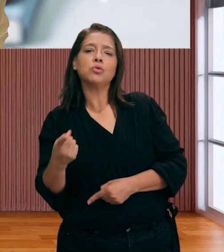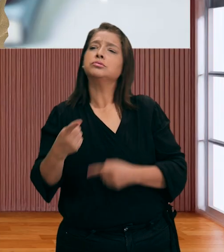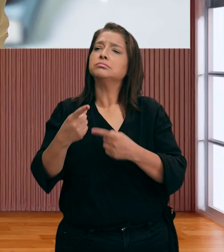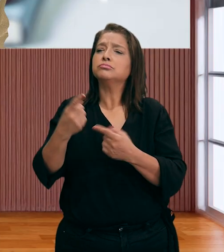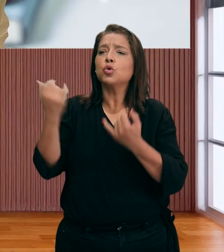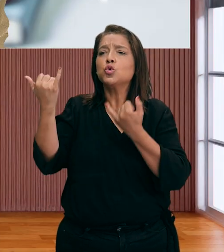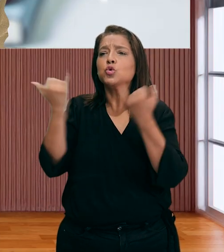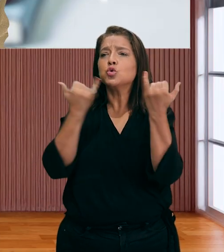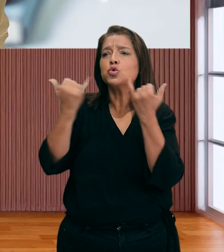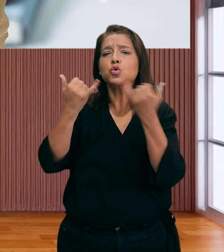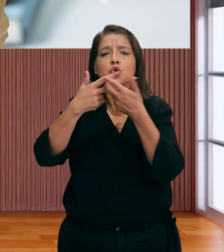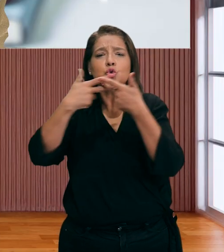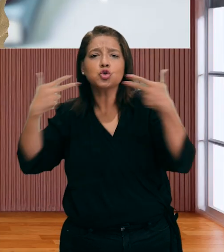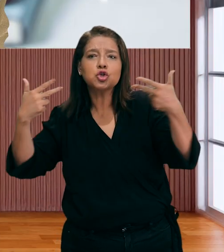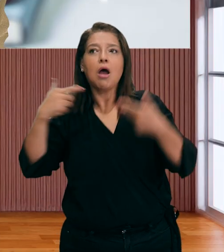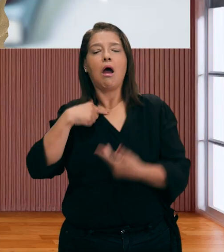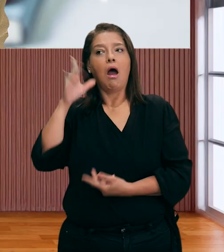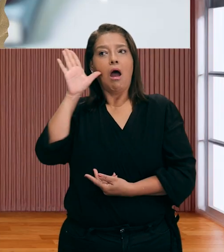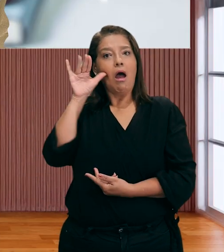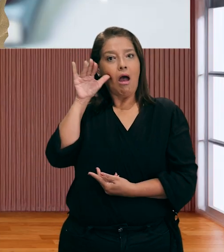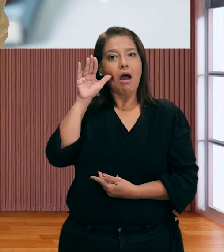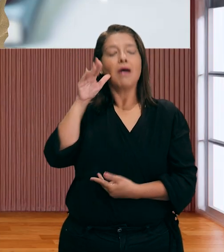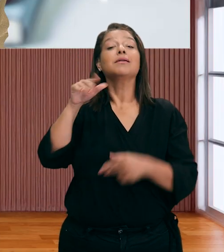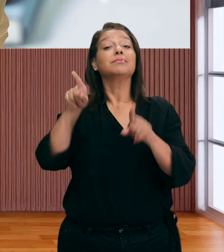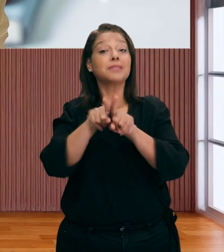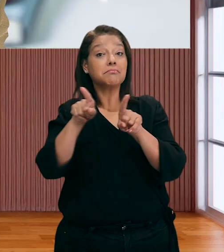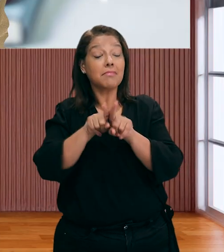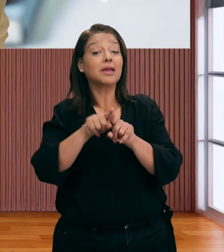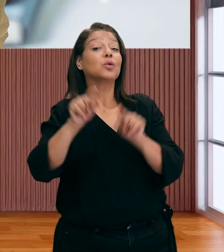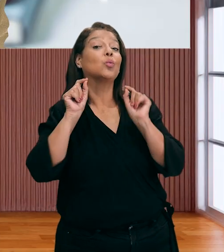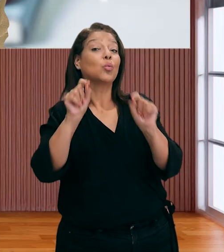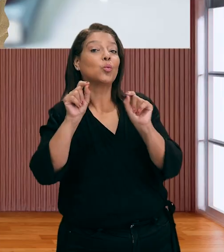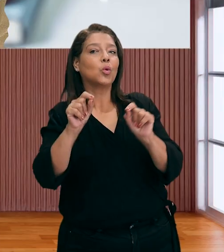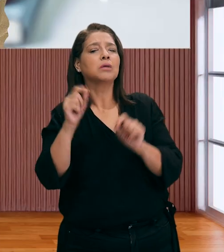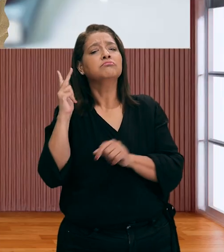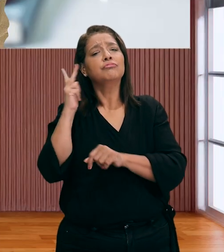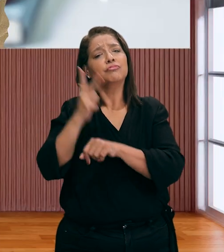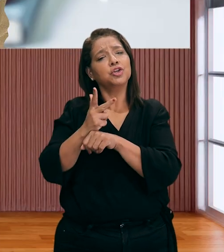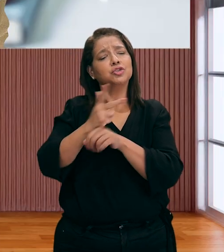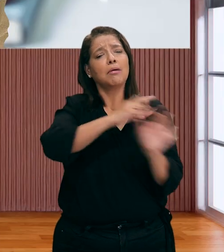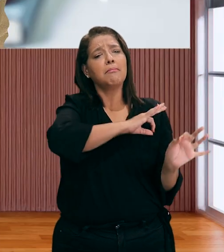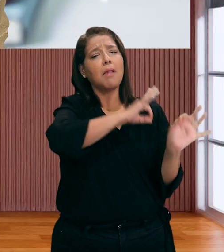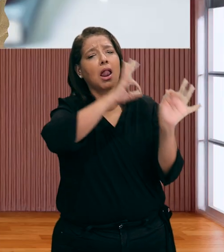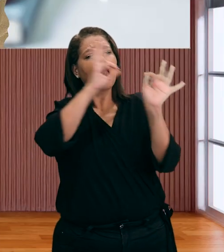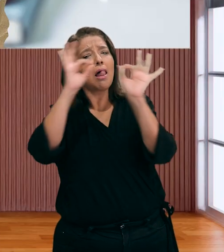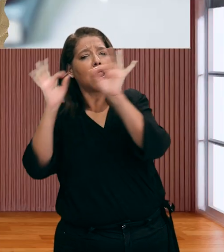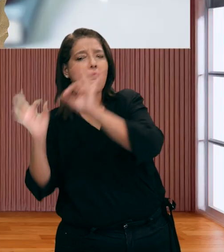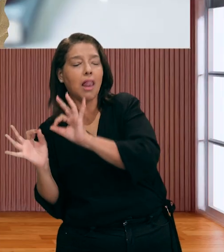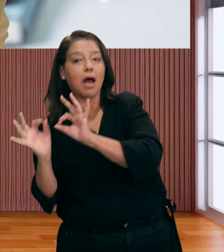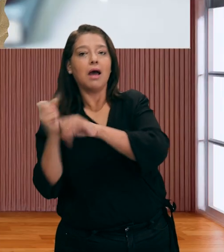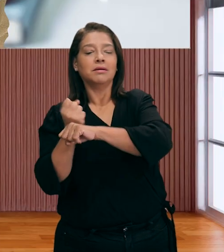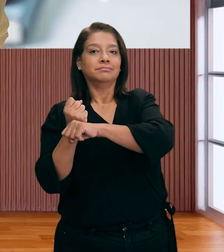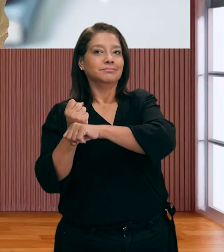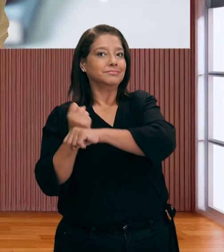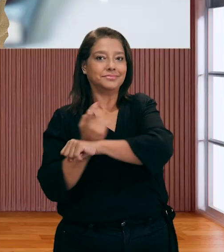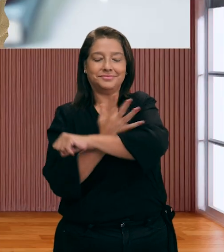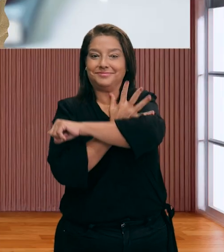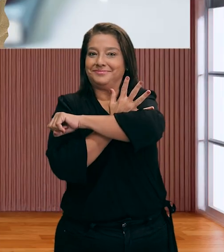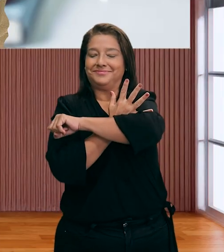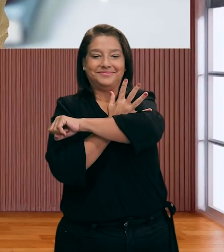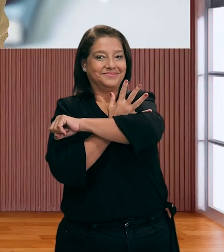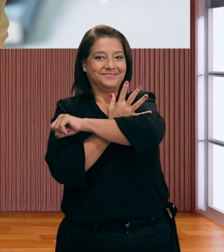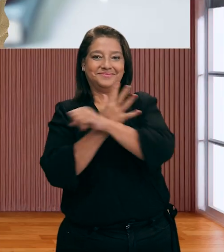notícia e fica curioso? E mais tarde assiste a um vídeo e se